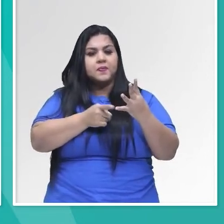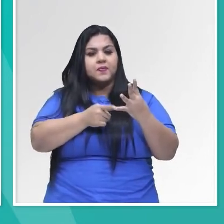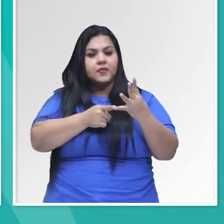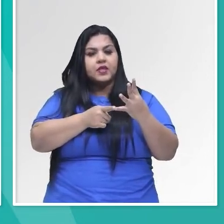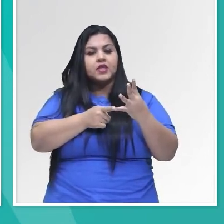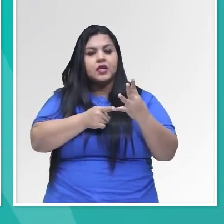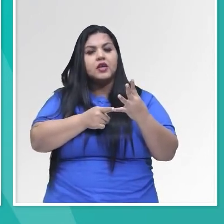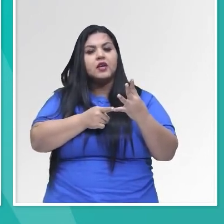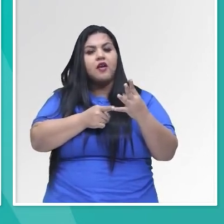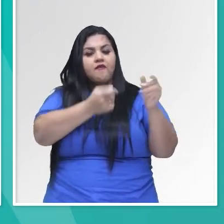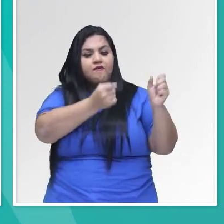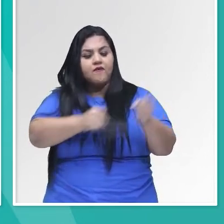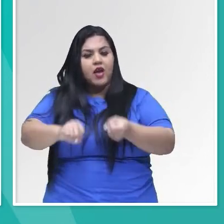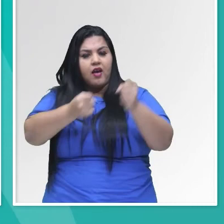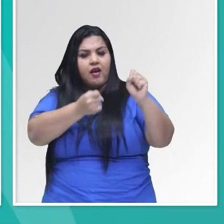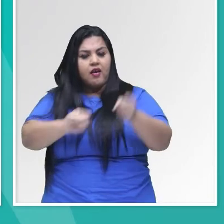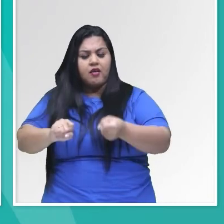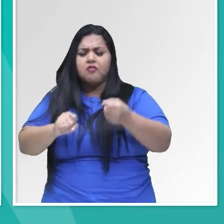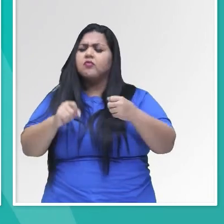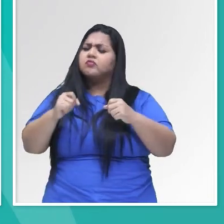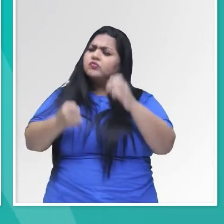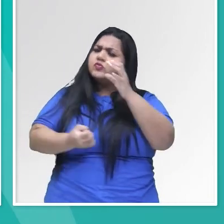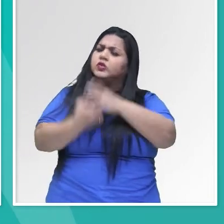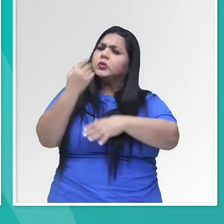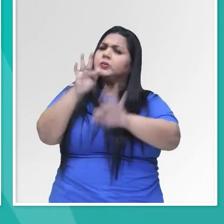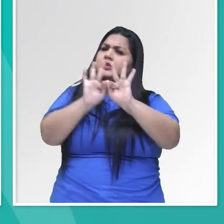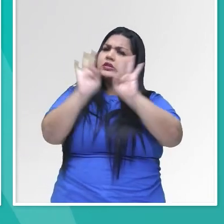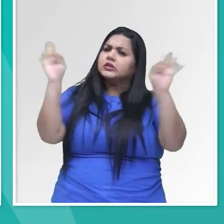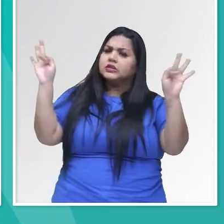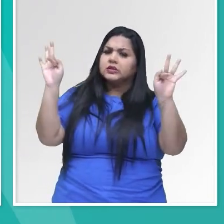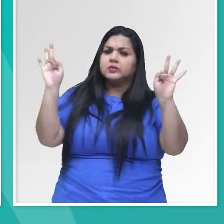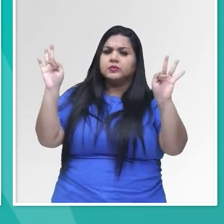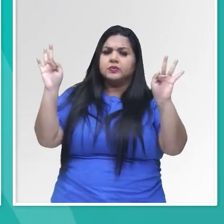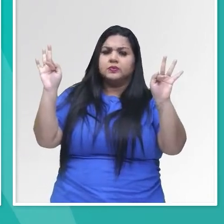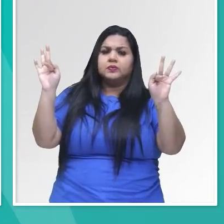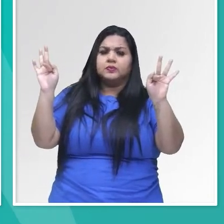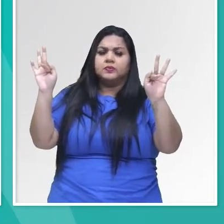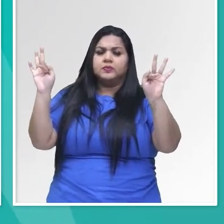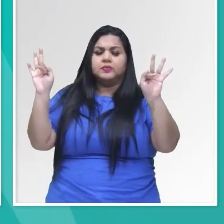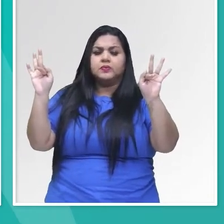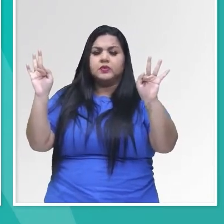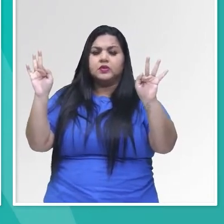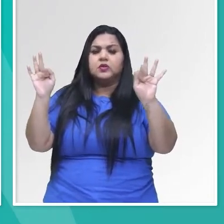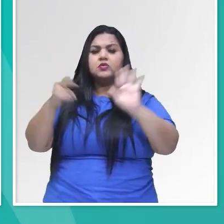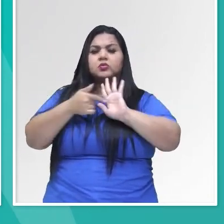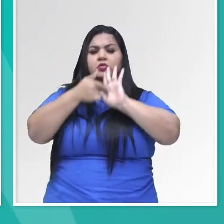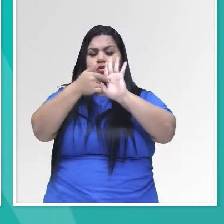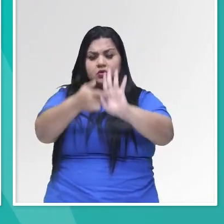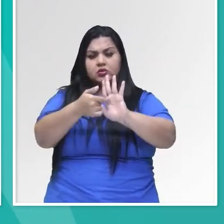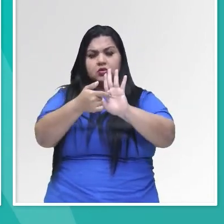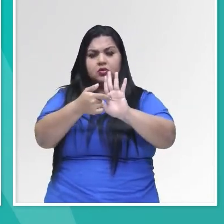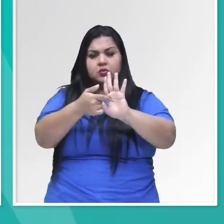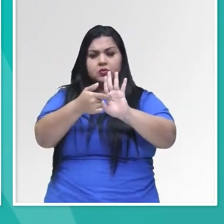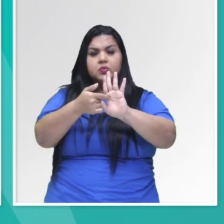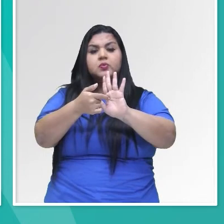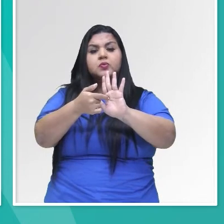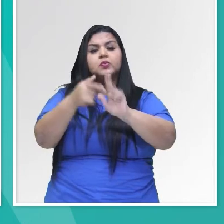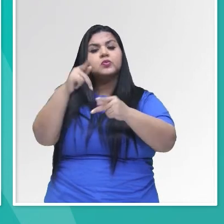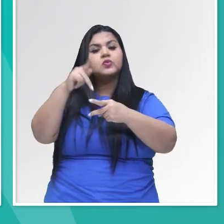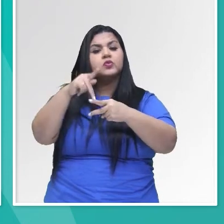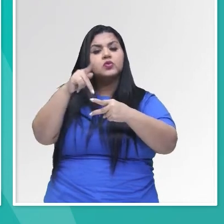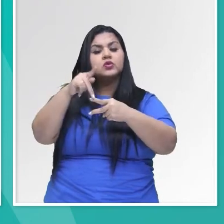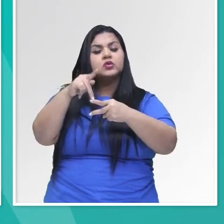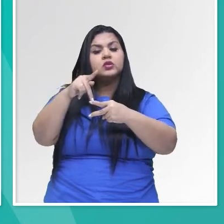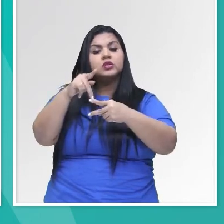Forma uma frase bem simples. Faz o seguinte, nós apresentamos as preposições inicialmente.